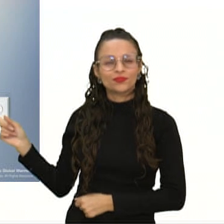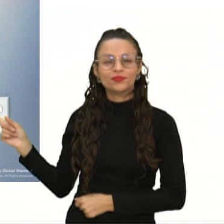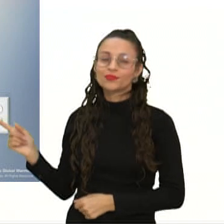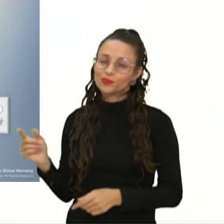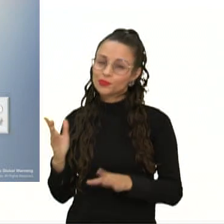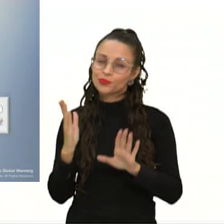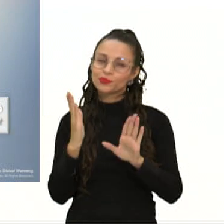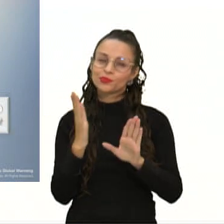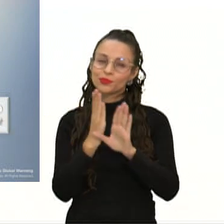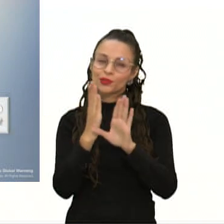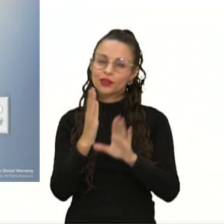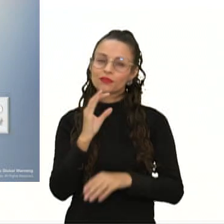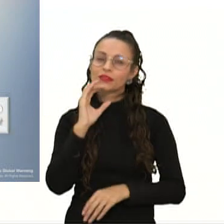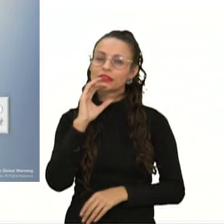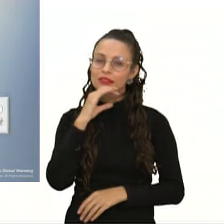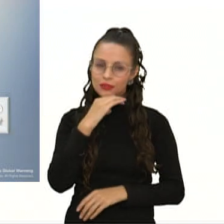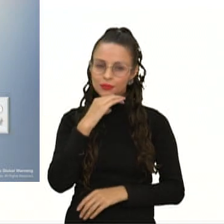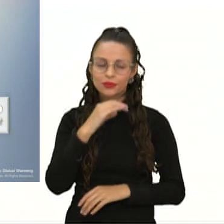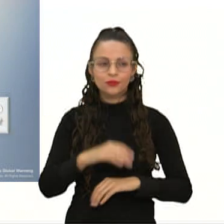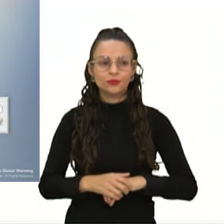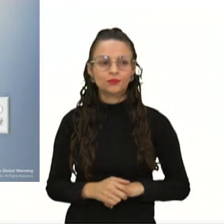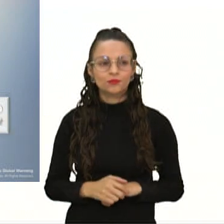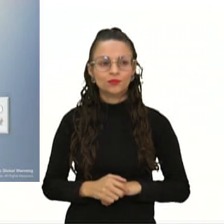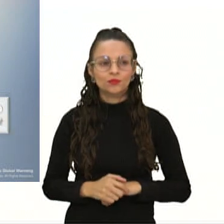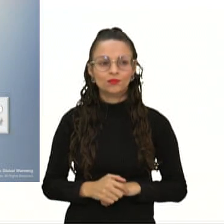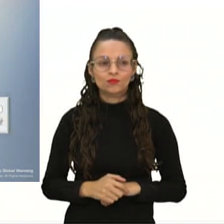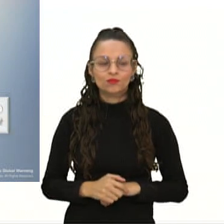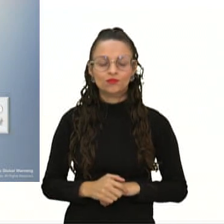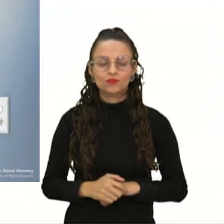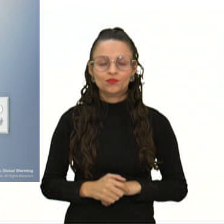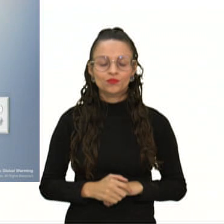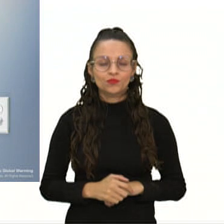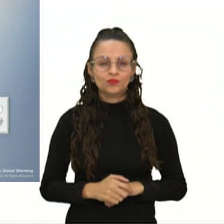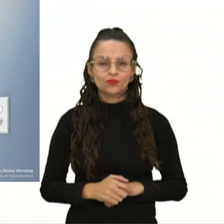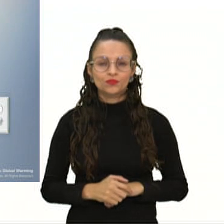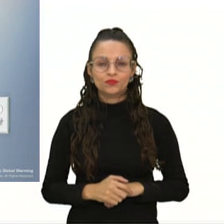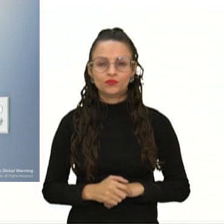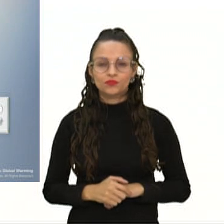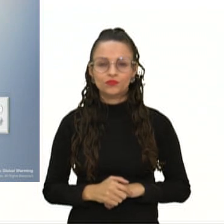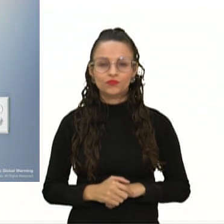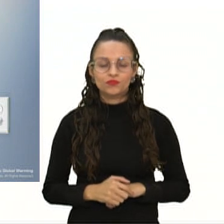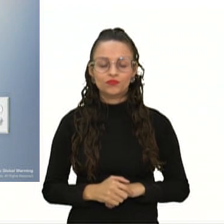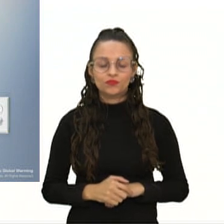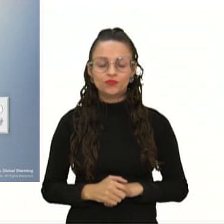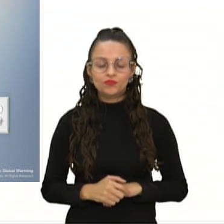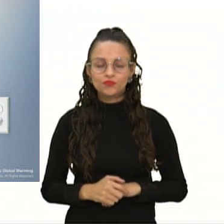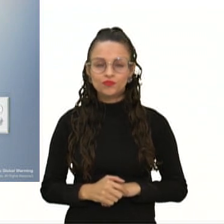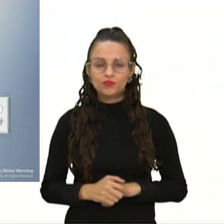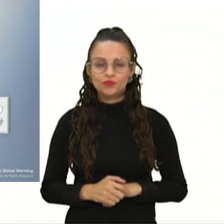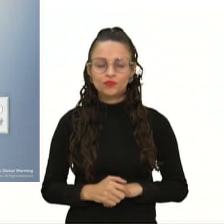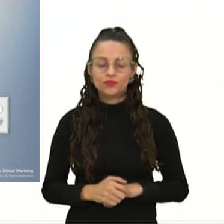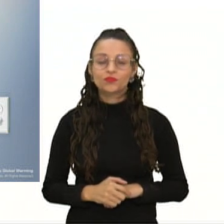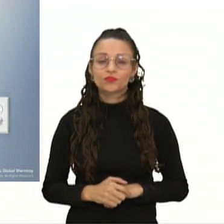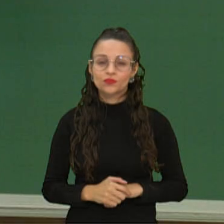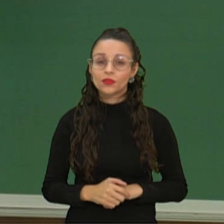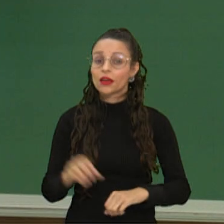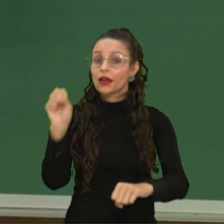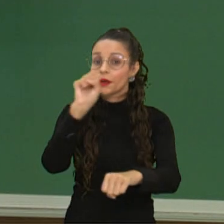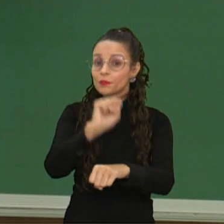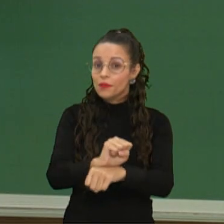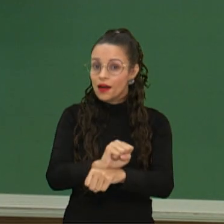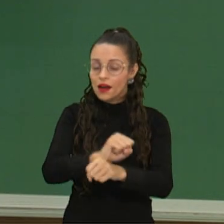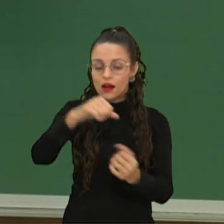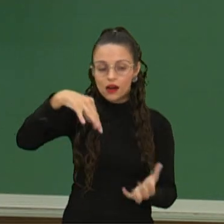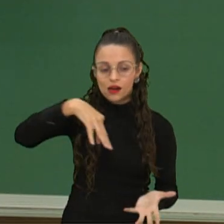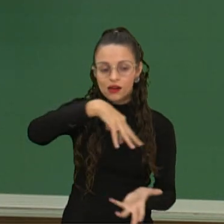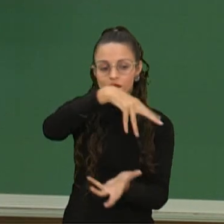devido ao aquecimento. E aqui diz, né? Stop global warming, better late than ever. Pare com o